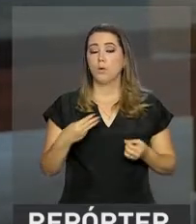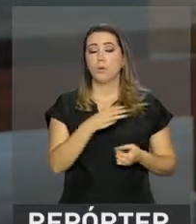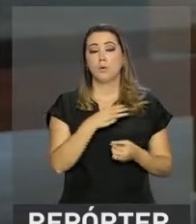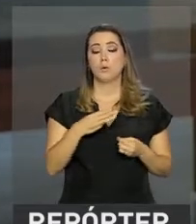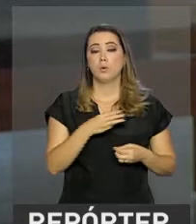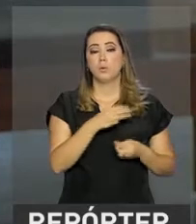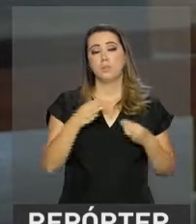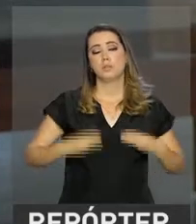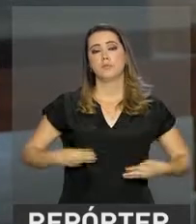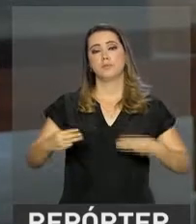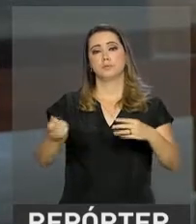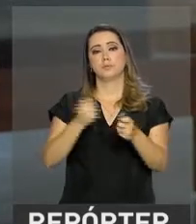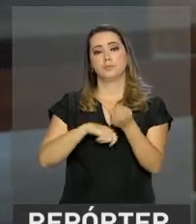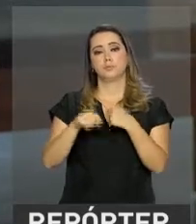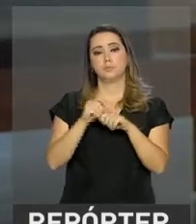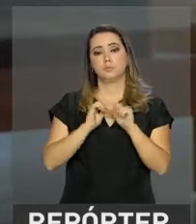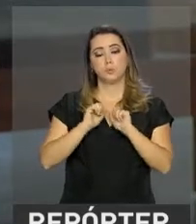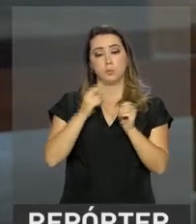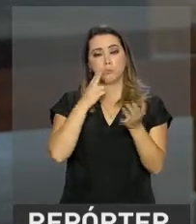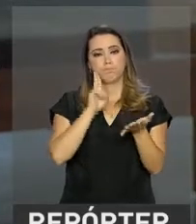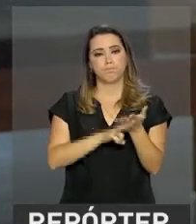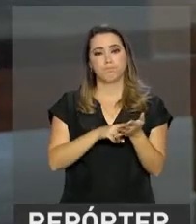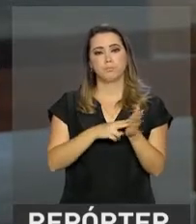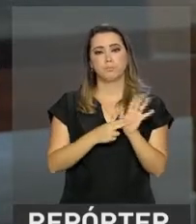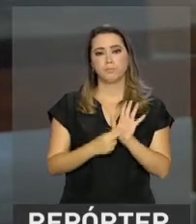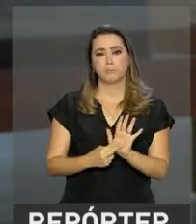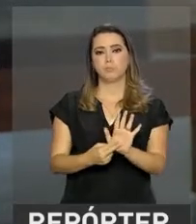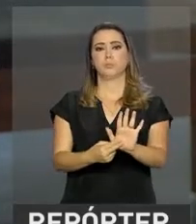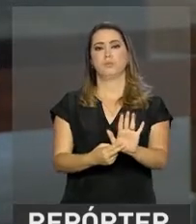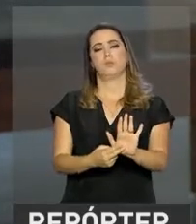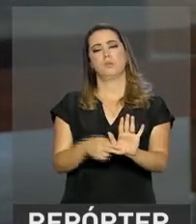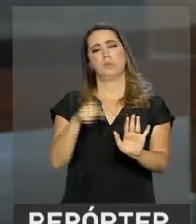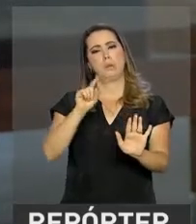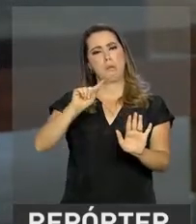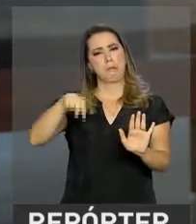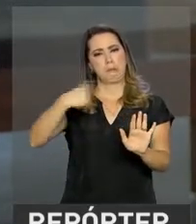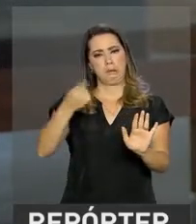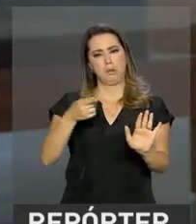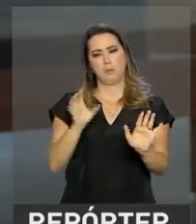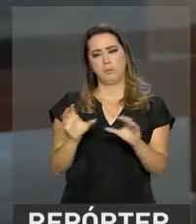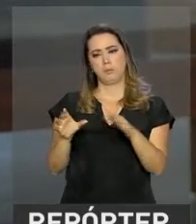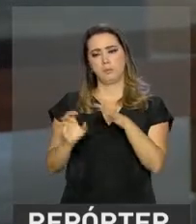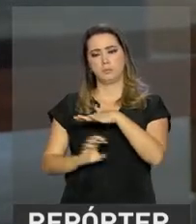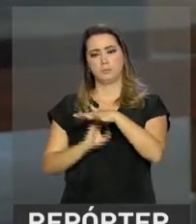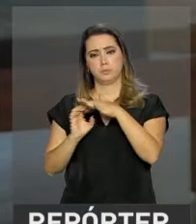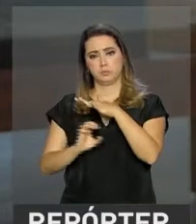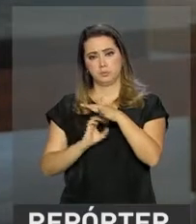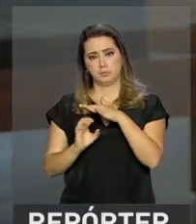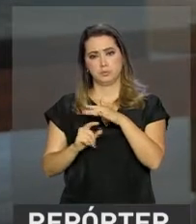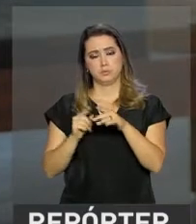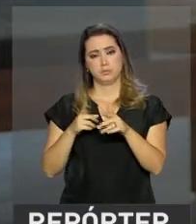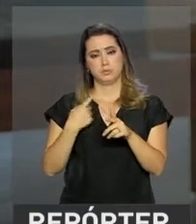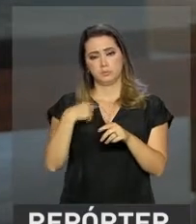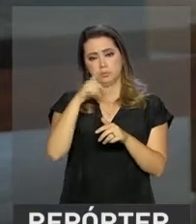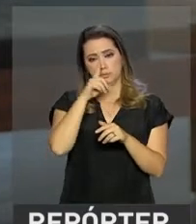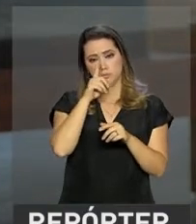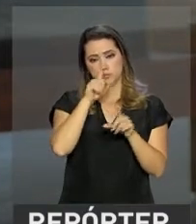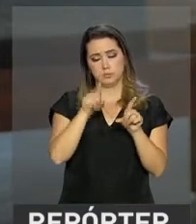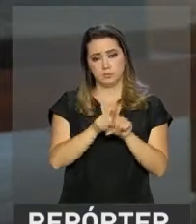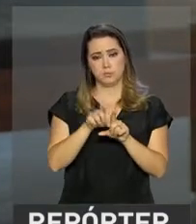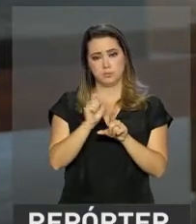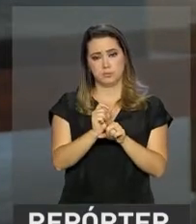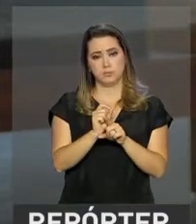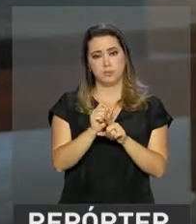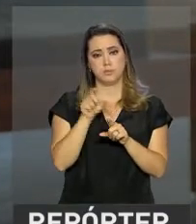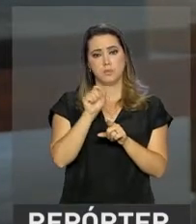Fazenda soltou uma nota depois que a Moody's divulgou essa mudança na perspectiva da nota brasileira, e